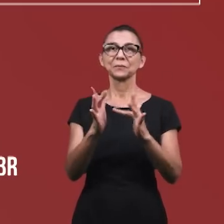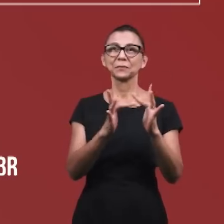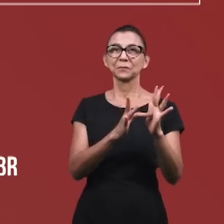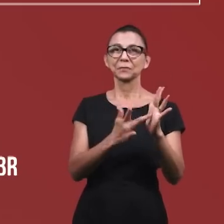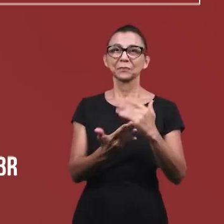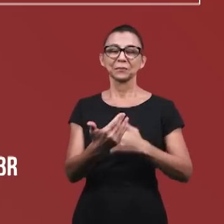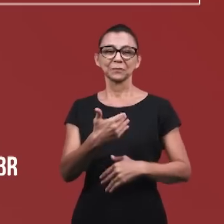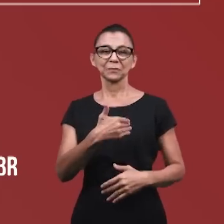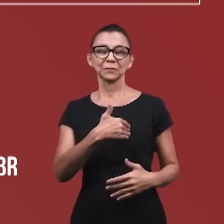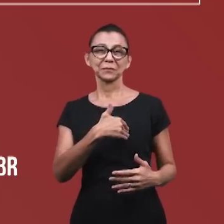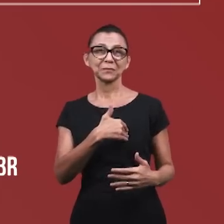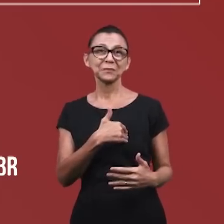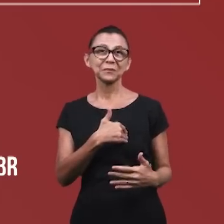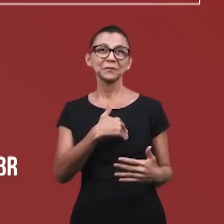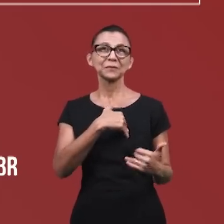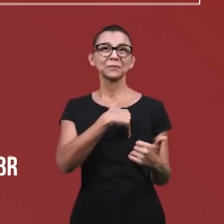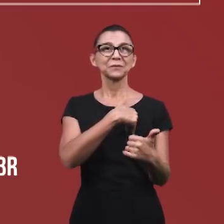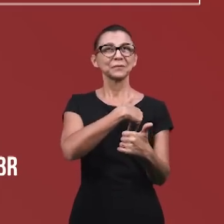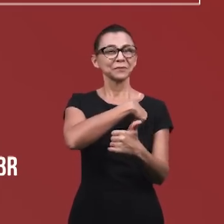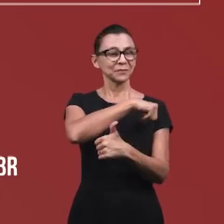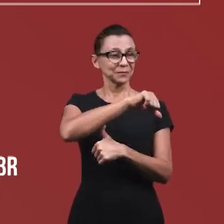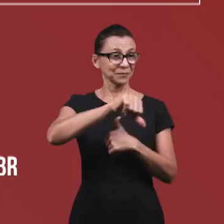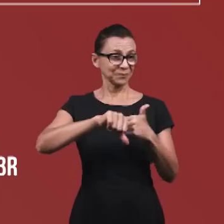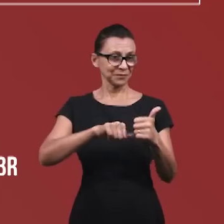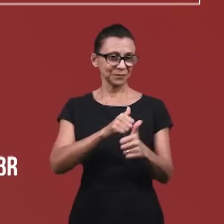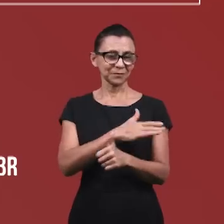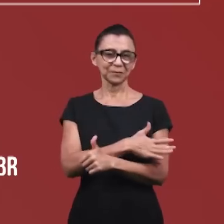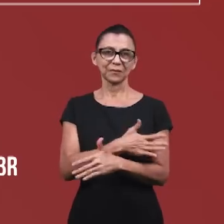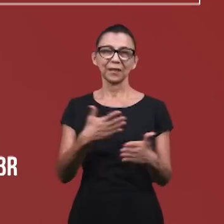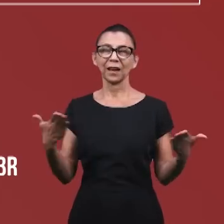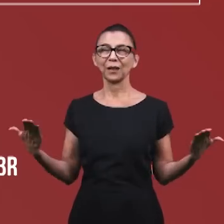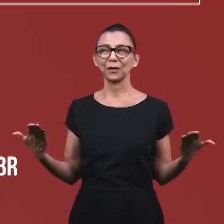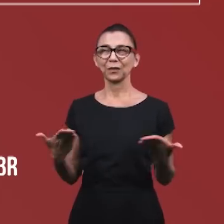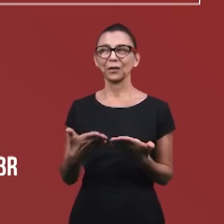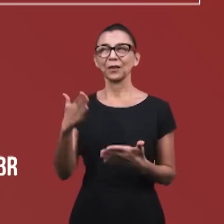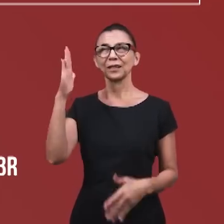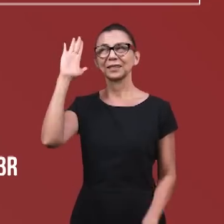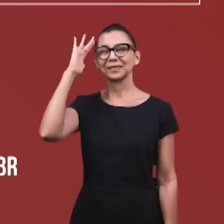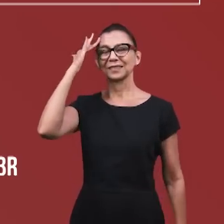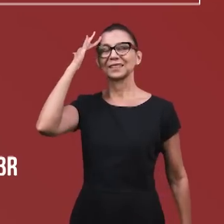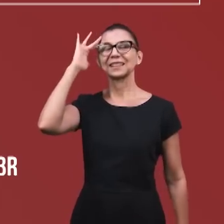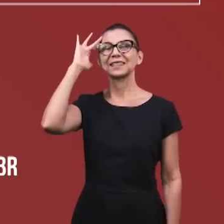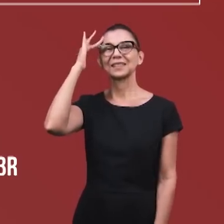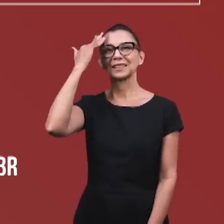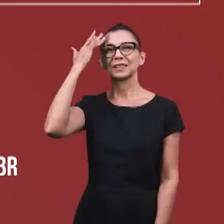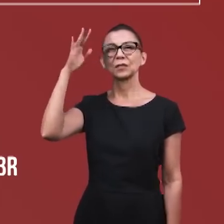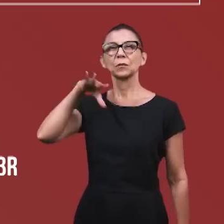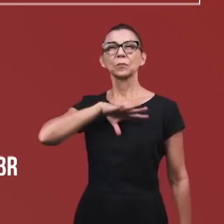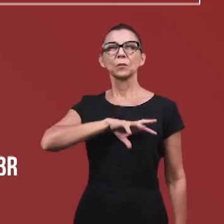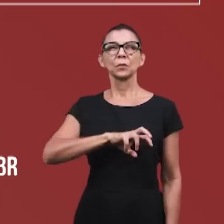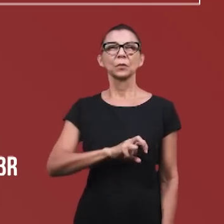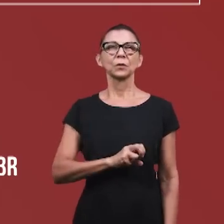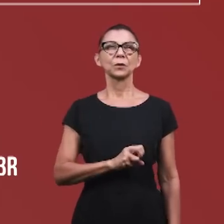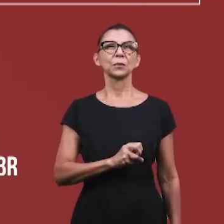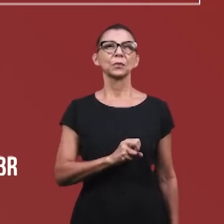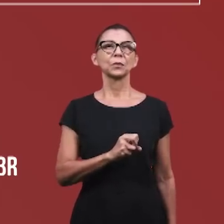Jesus. Nasci de novo pra entender o amor